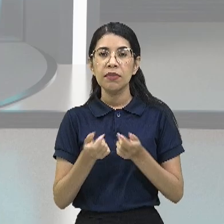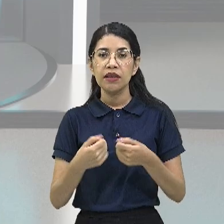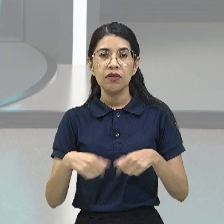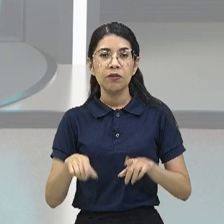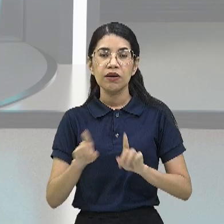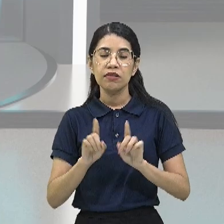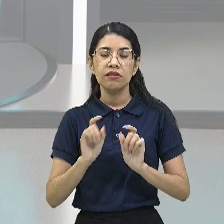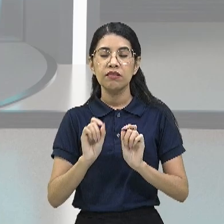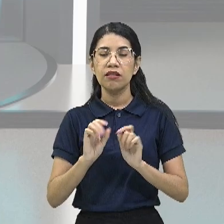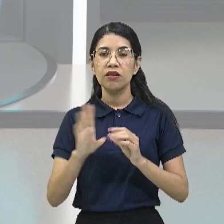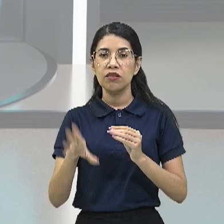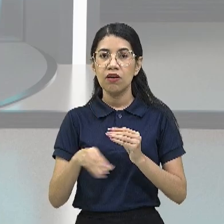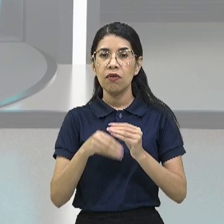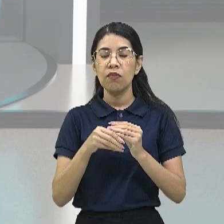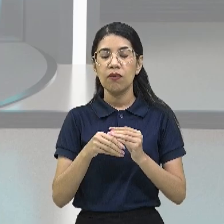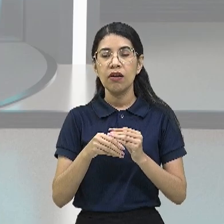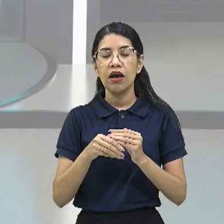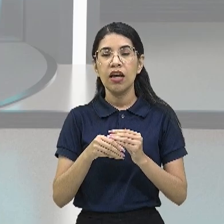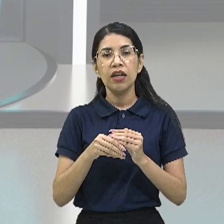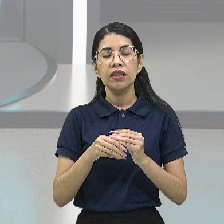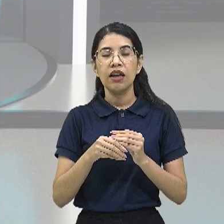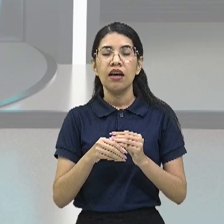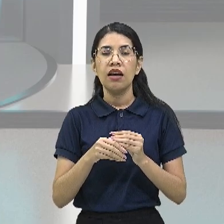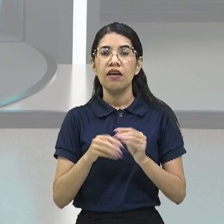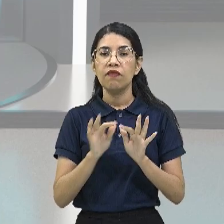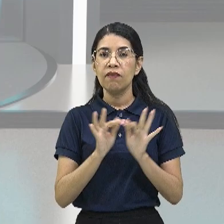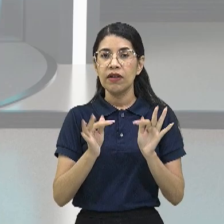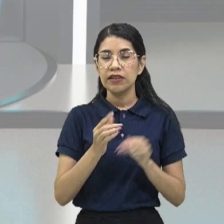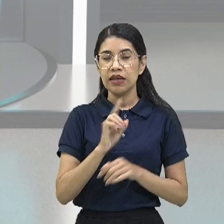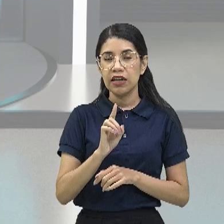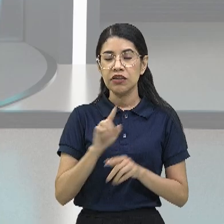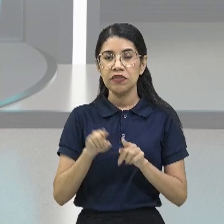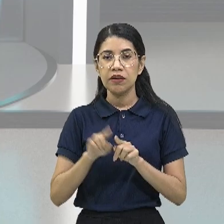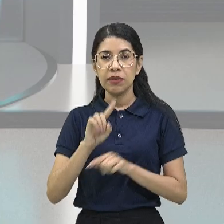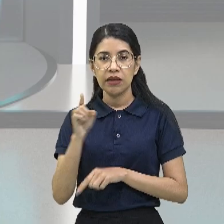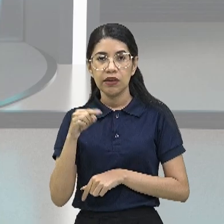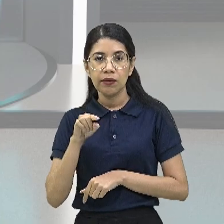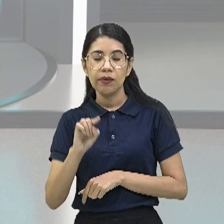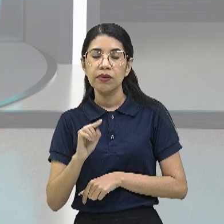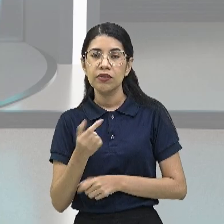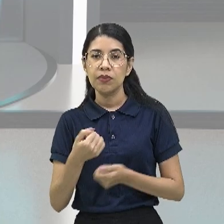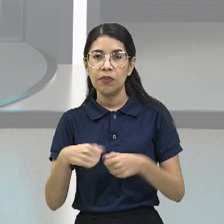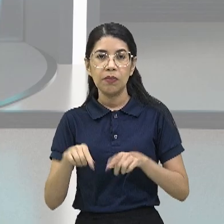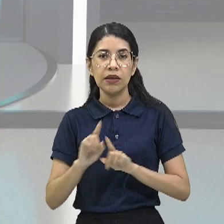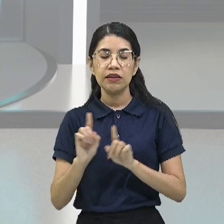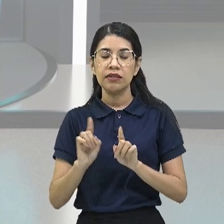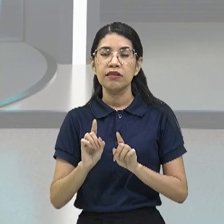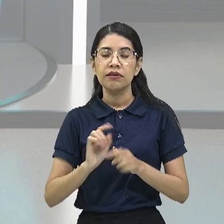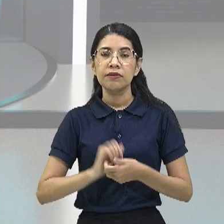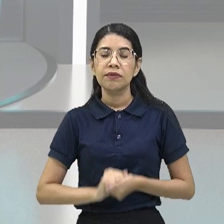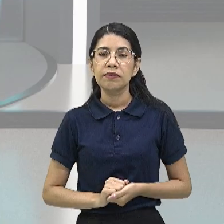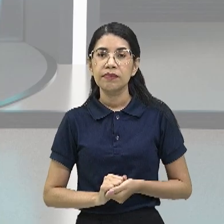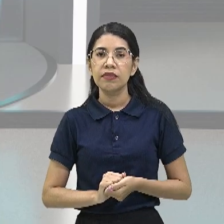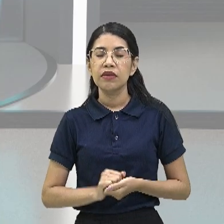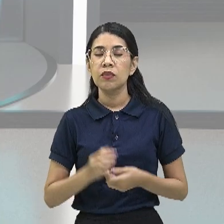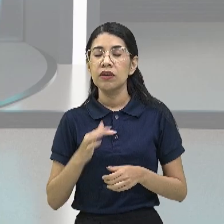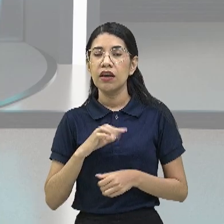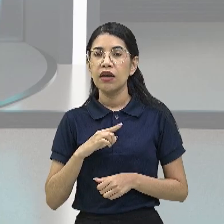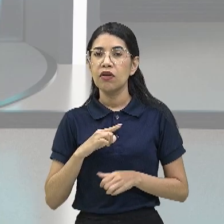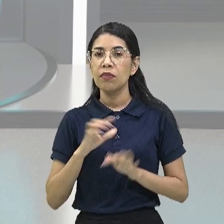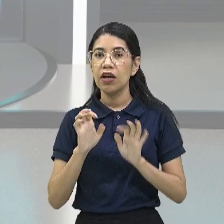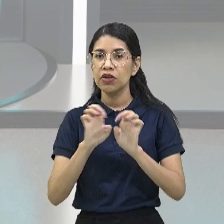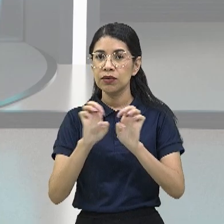de auxiliar na negativa ou na forma interrogativa. E é isso, pessoal. Eles têm uma forma